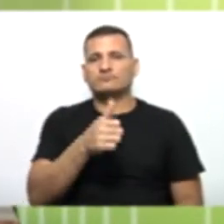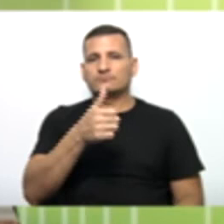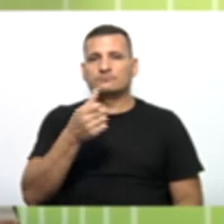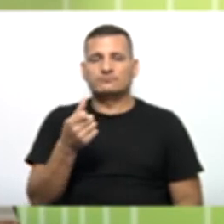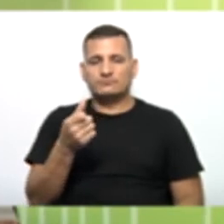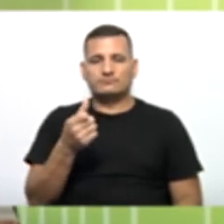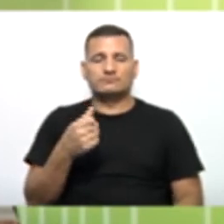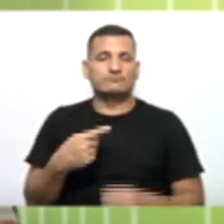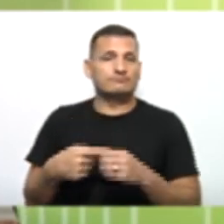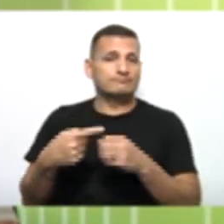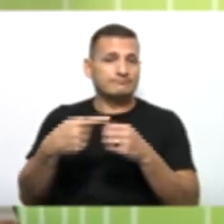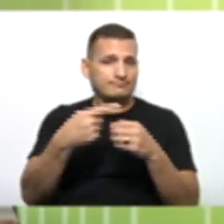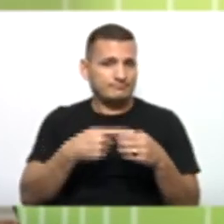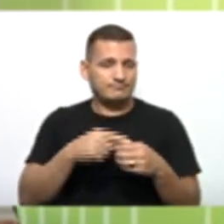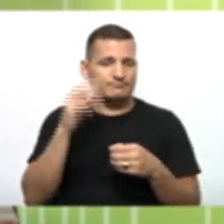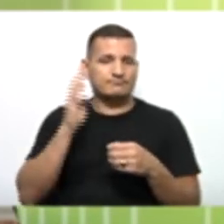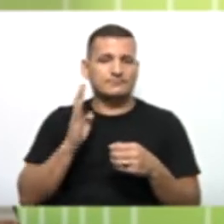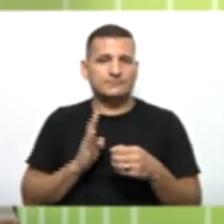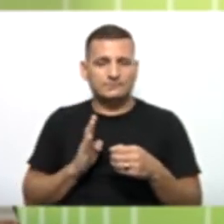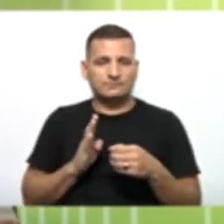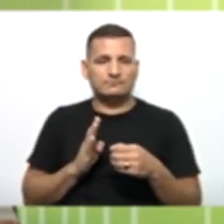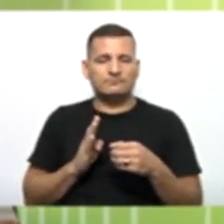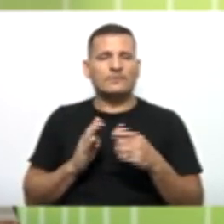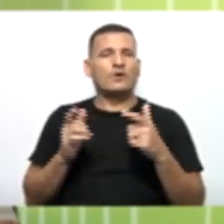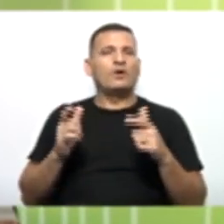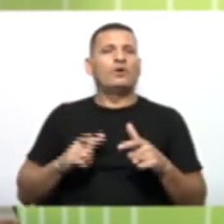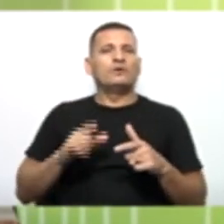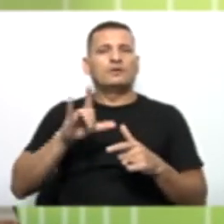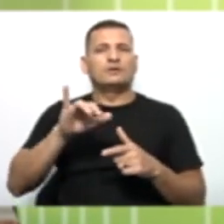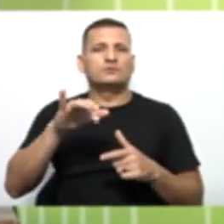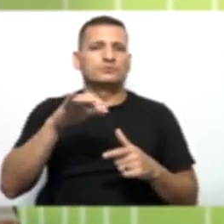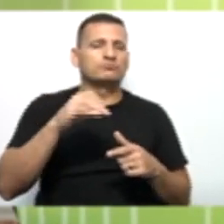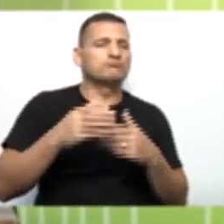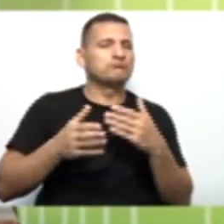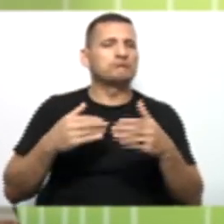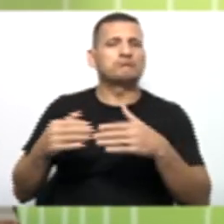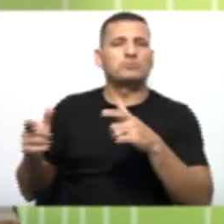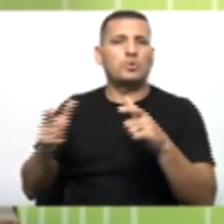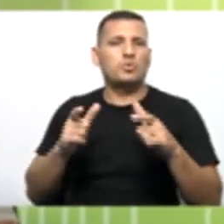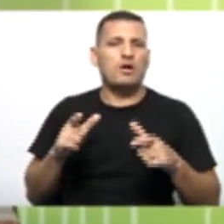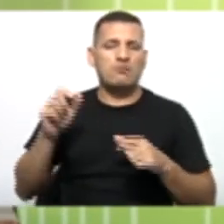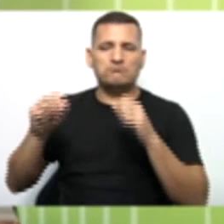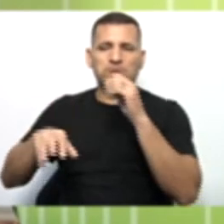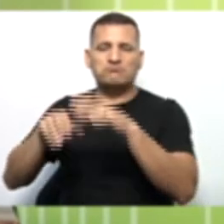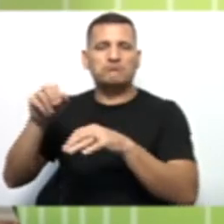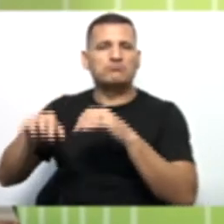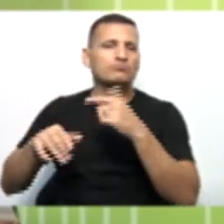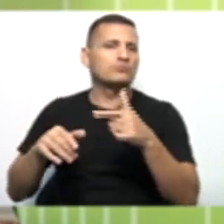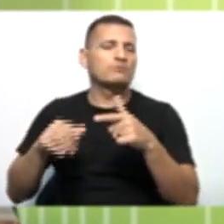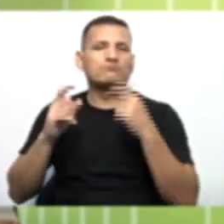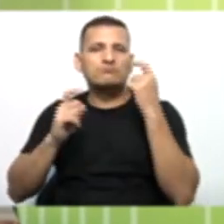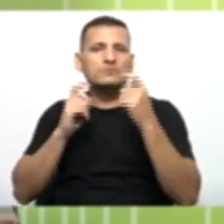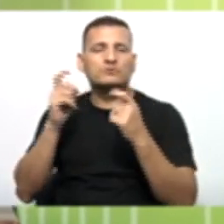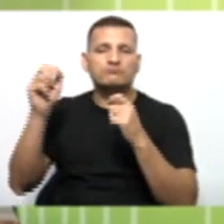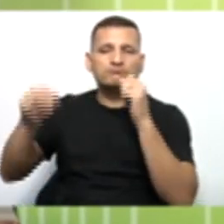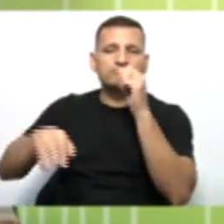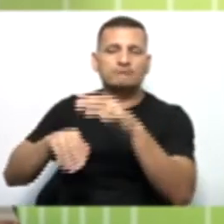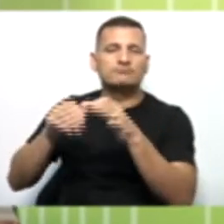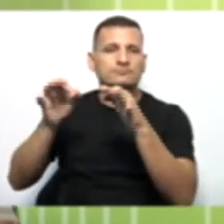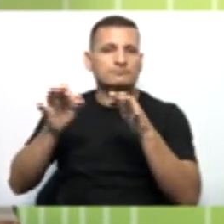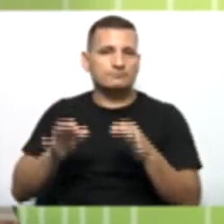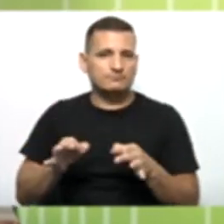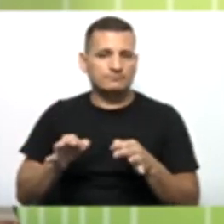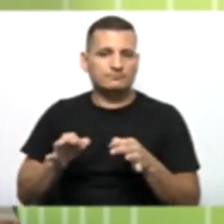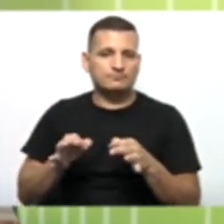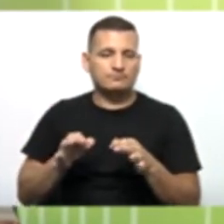dos municípios brasileiros descartam lixo em qualquer lugar. Não tem uma preocupação de um descarte correto. E muito